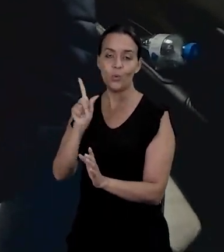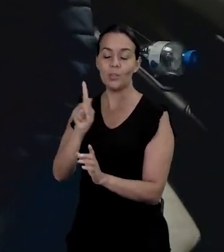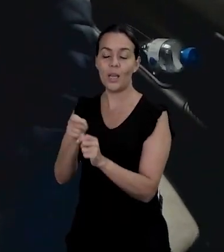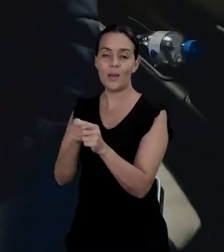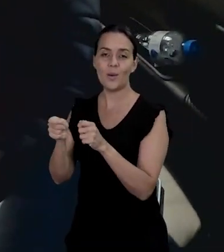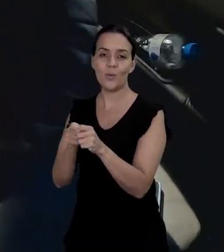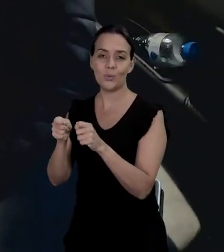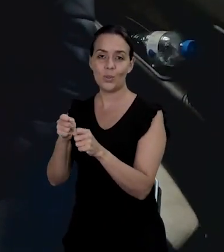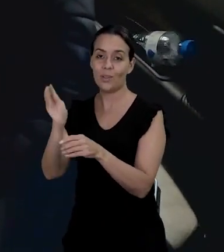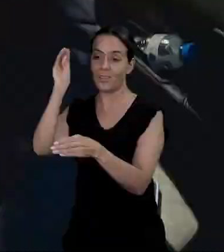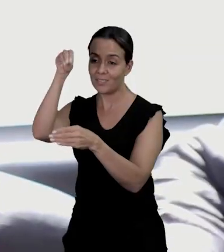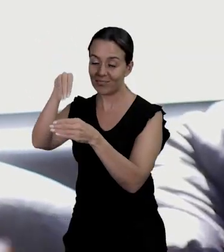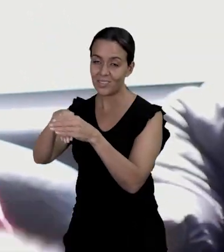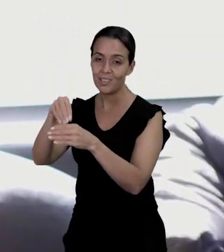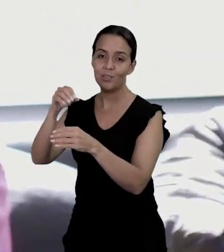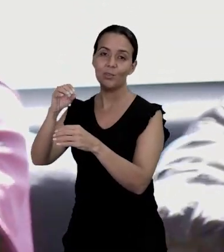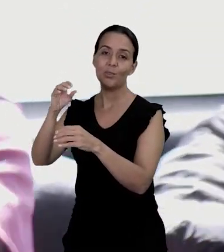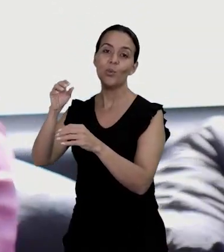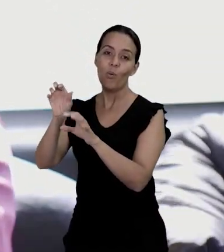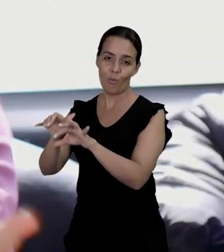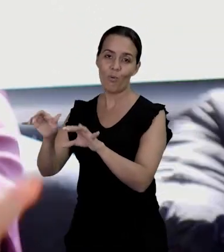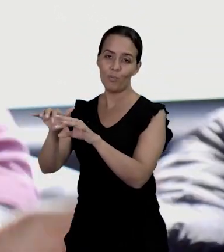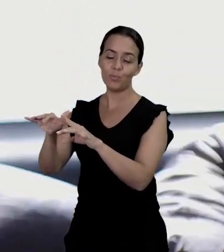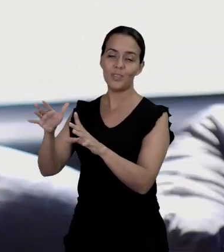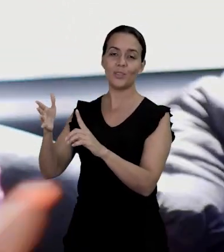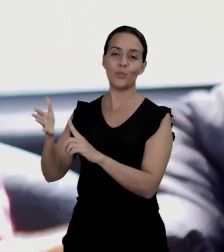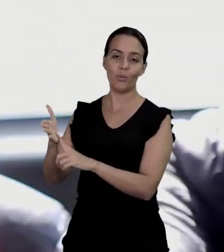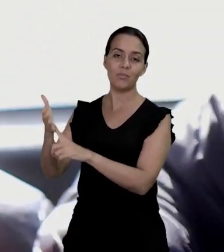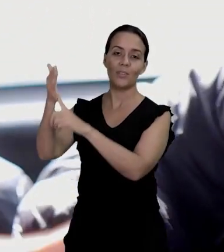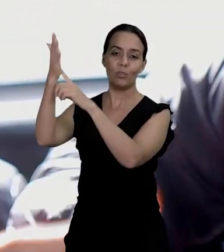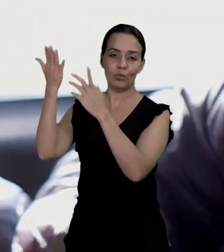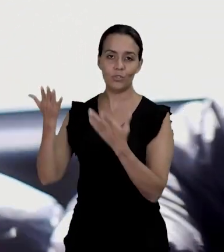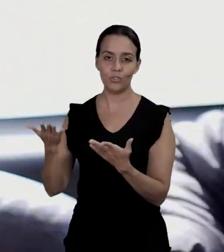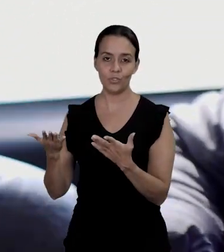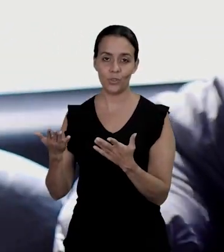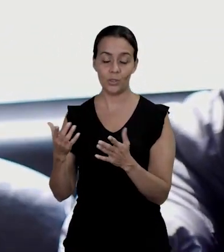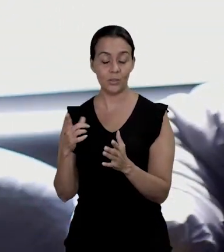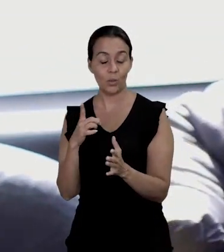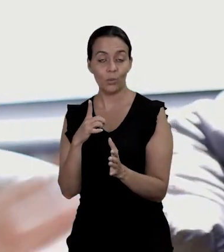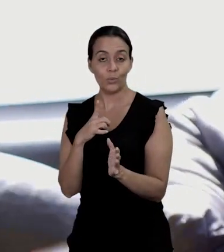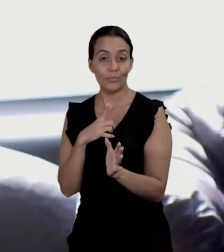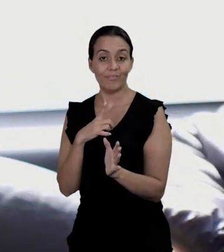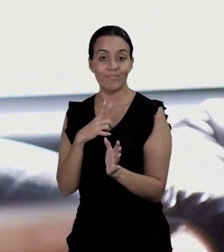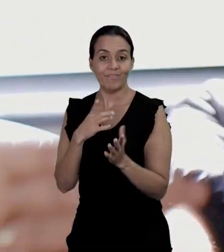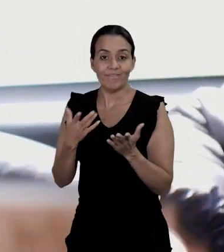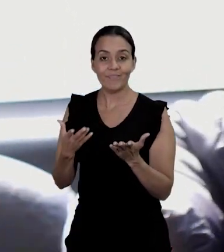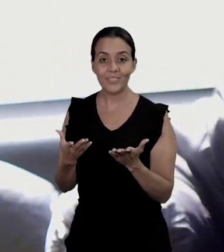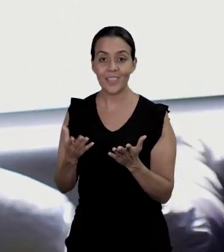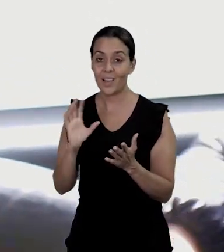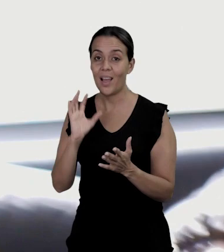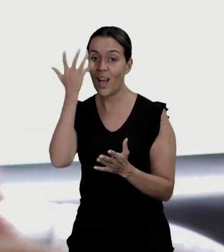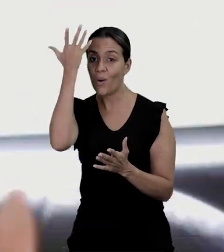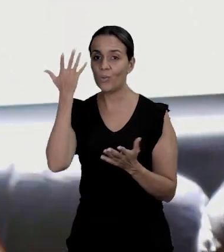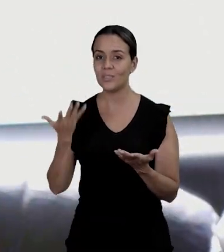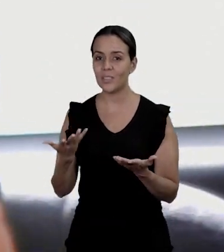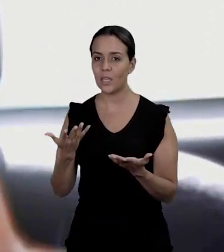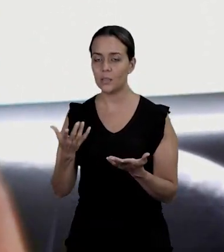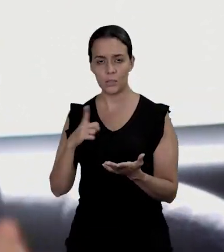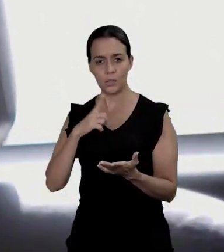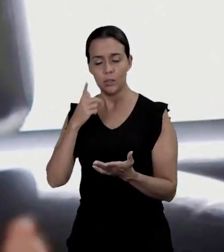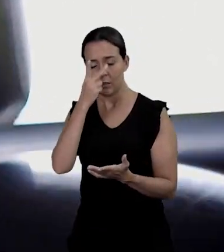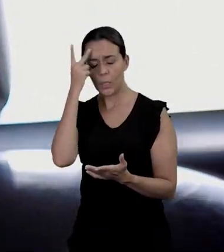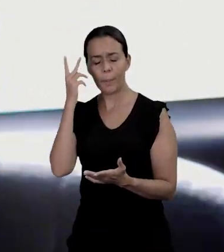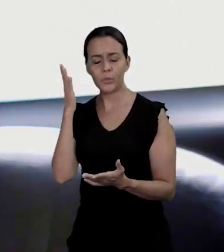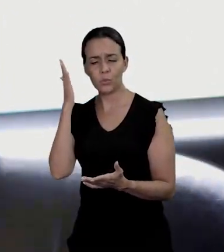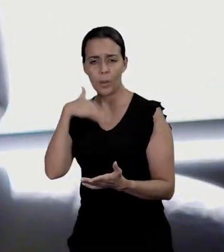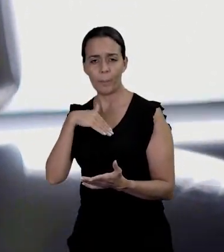acabam indo pra tecnologia também. Não é que as pessoas são más, né? Tem gente que é ruim, obviamente mesmo, né? Tem muita, mas não é isso, é porque elas estão